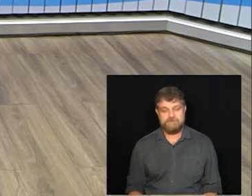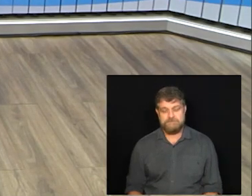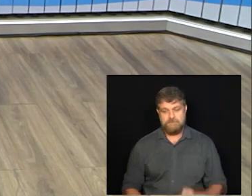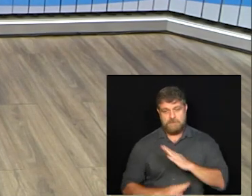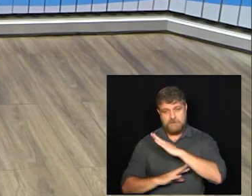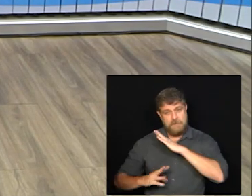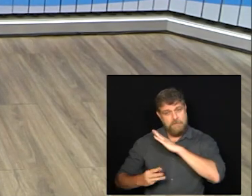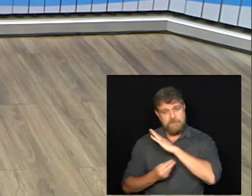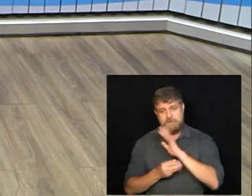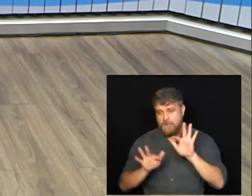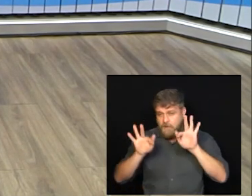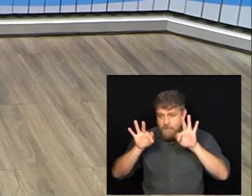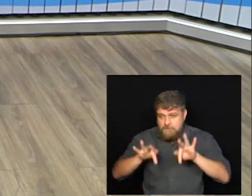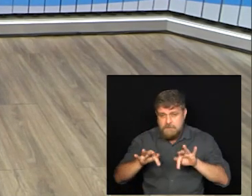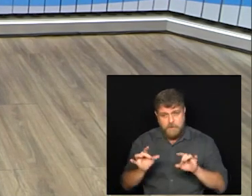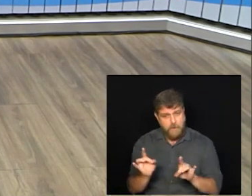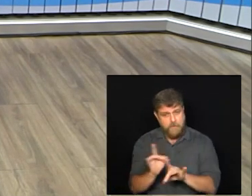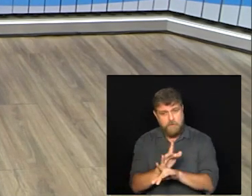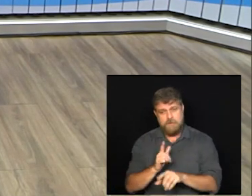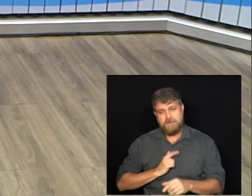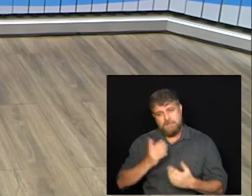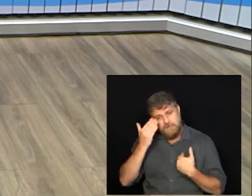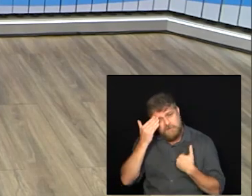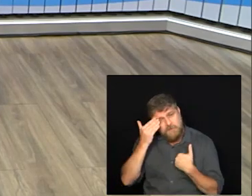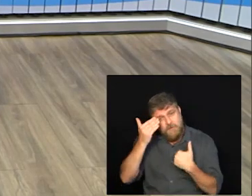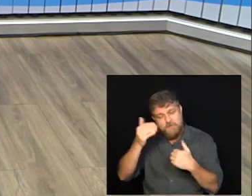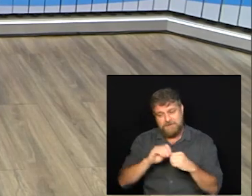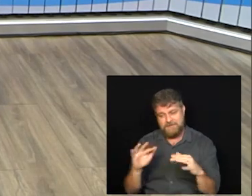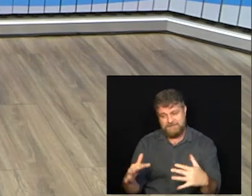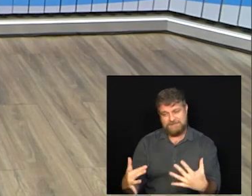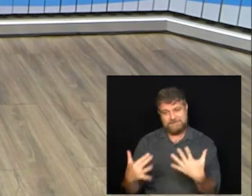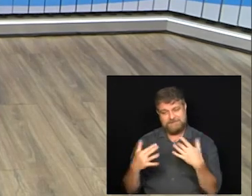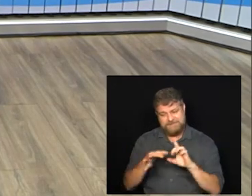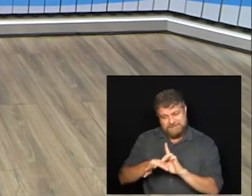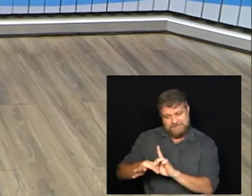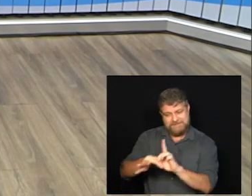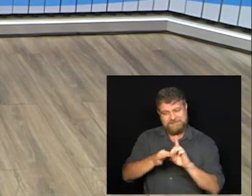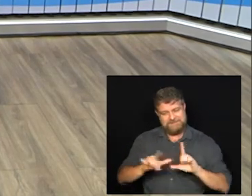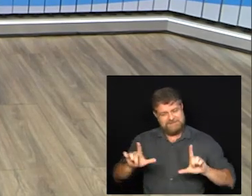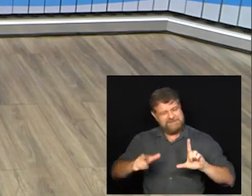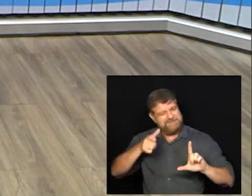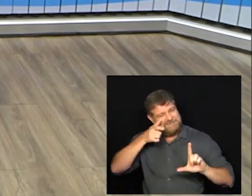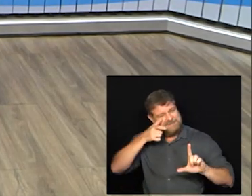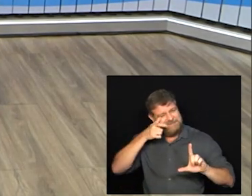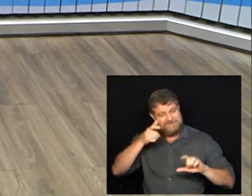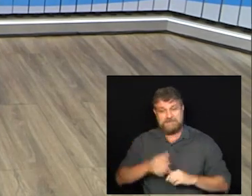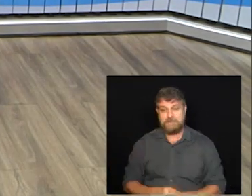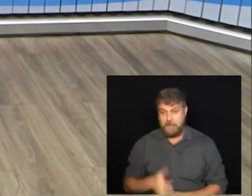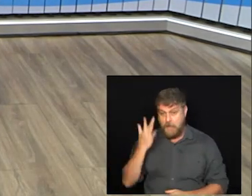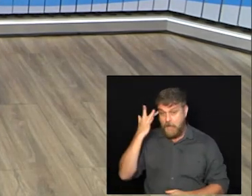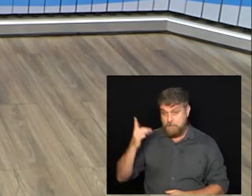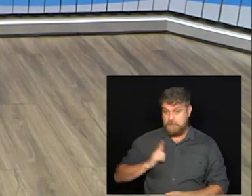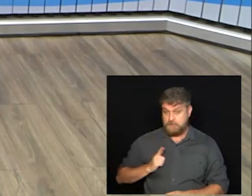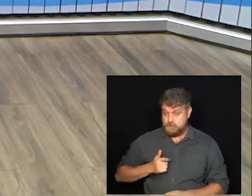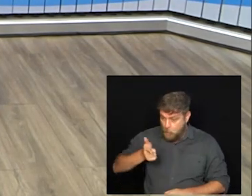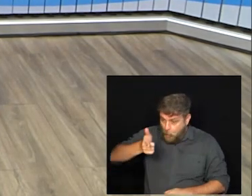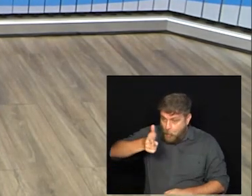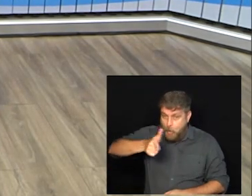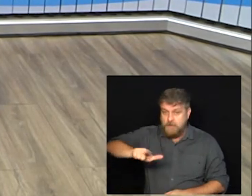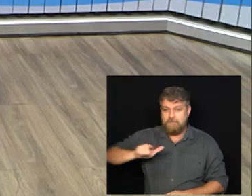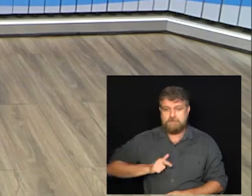Câmara Total fica por aqui. Muito obrigado pela sua companhia e audiência. Amanhã a gente